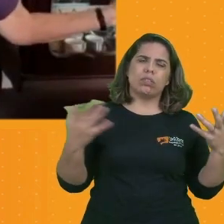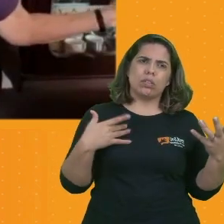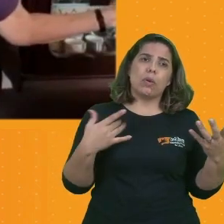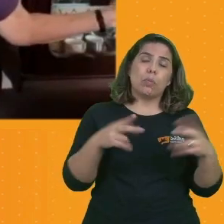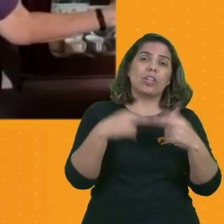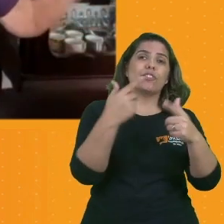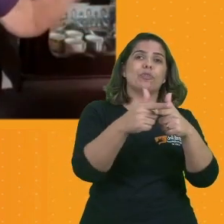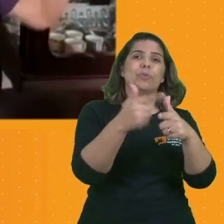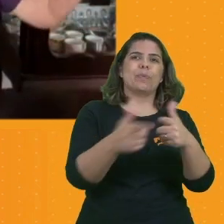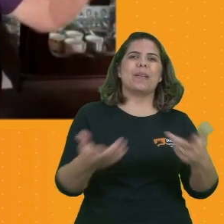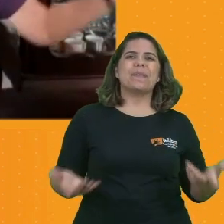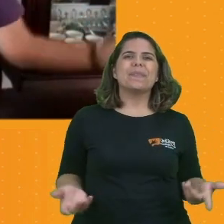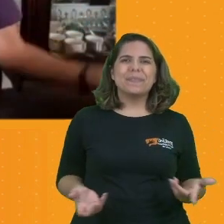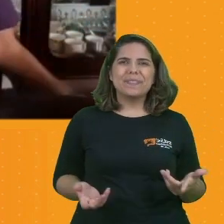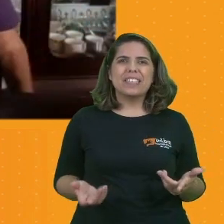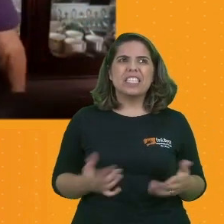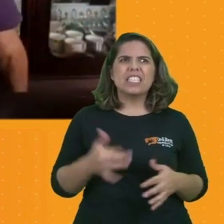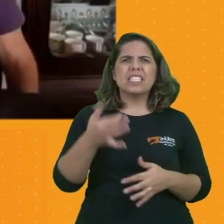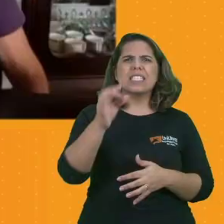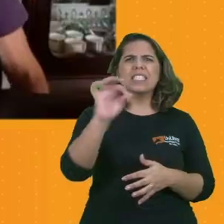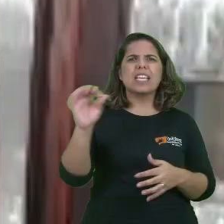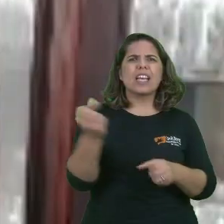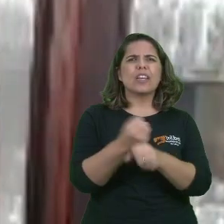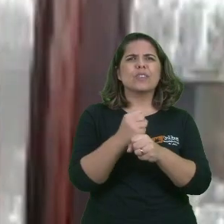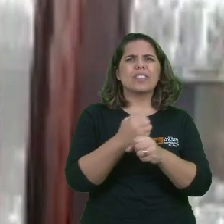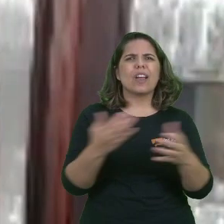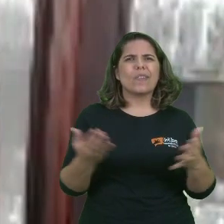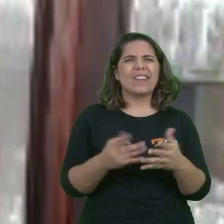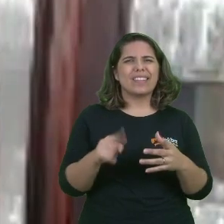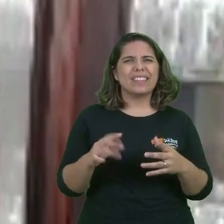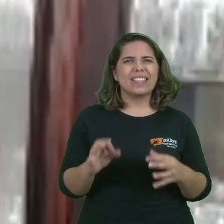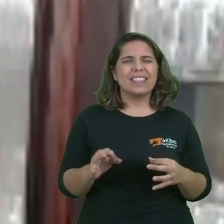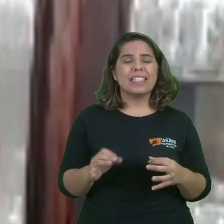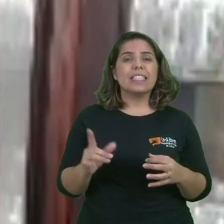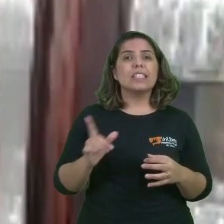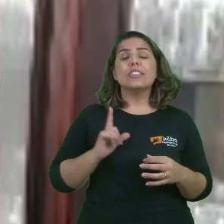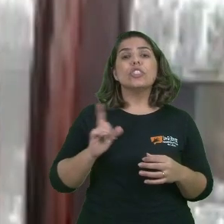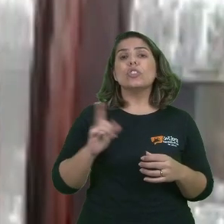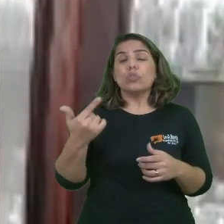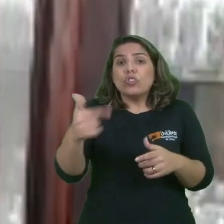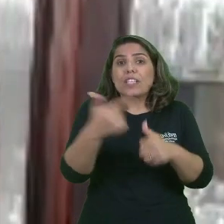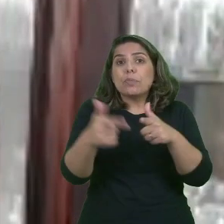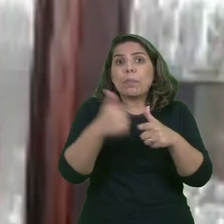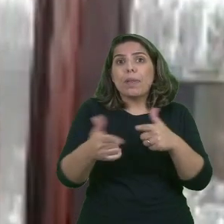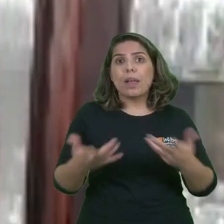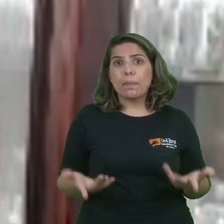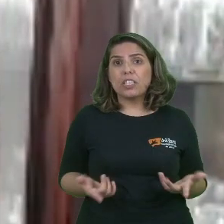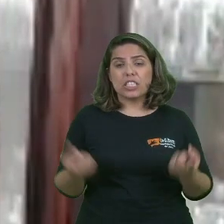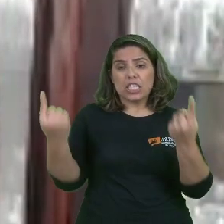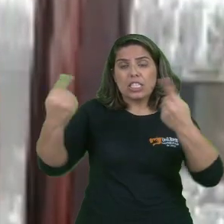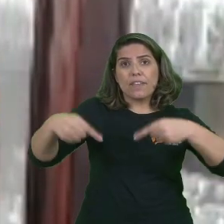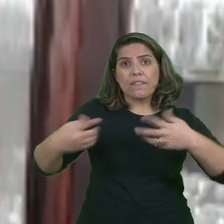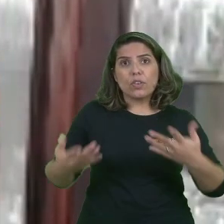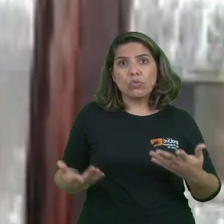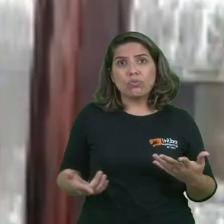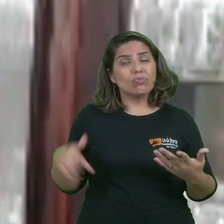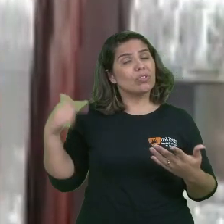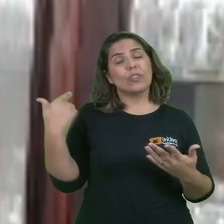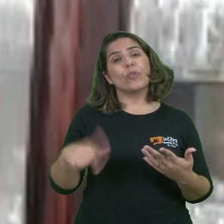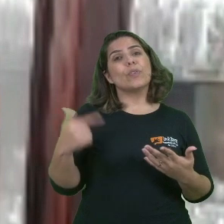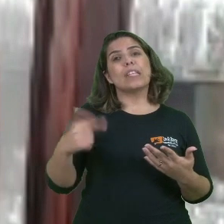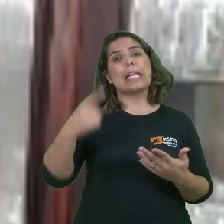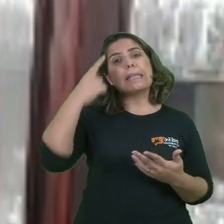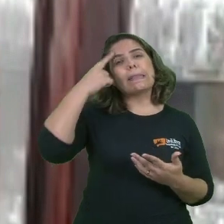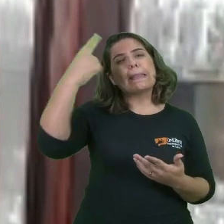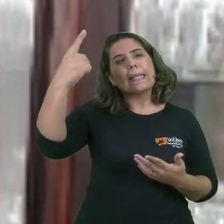é Deus conseguimos agora é se não tivesse problema desafiando bateria